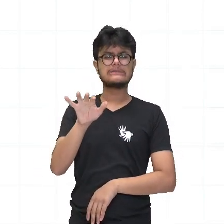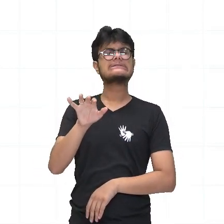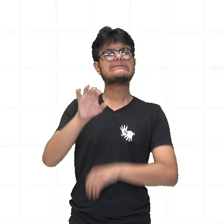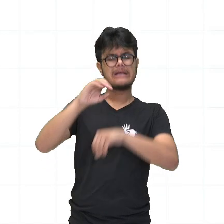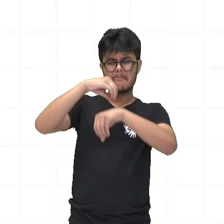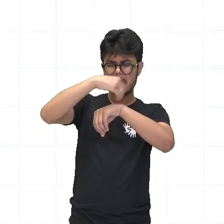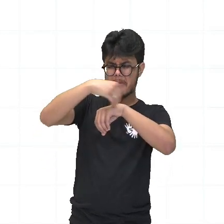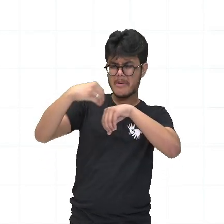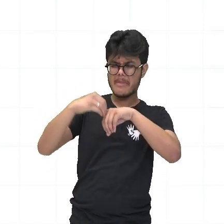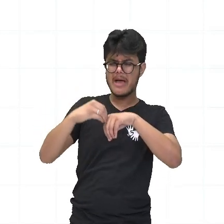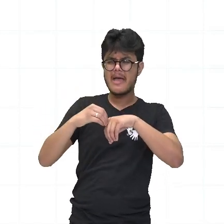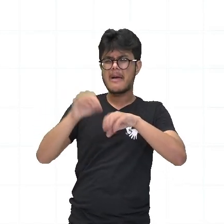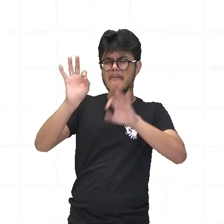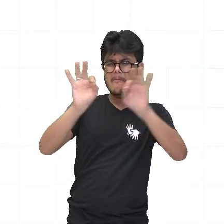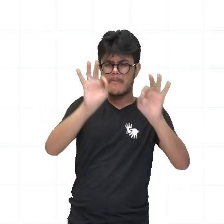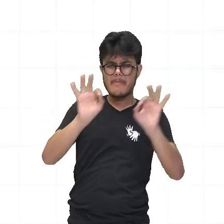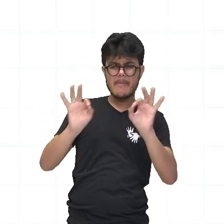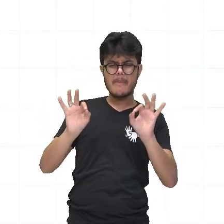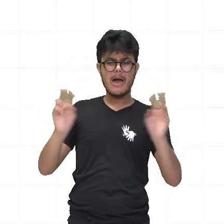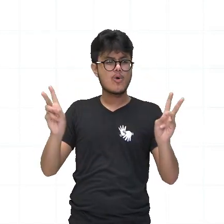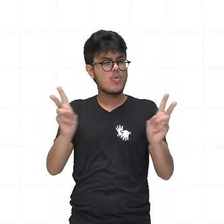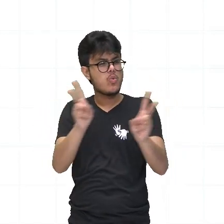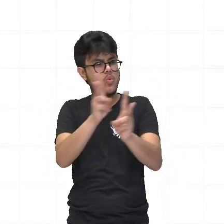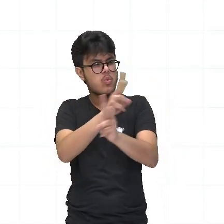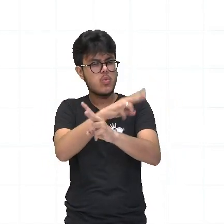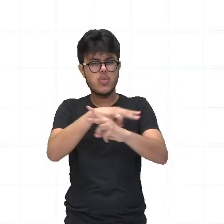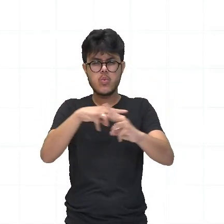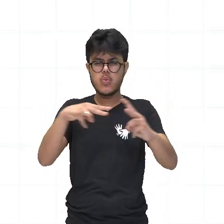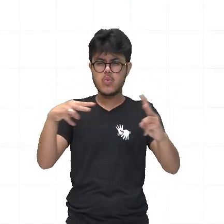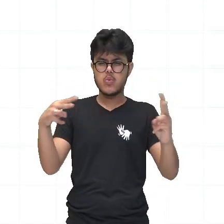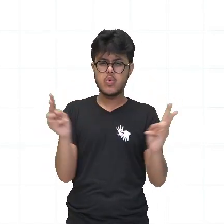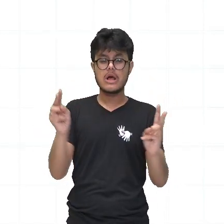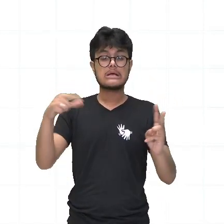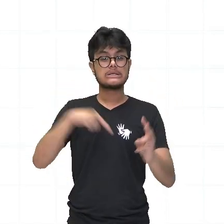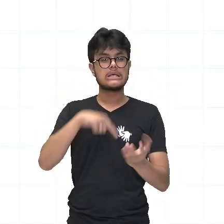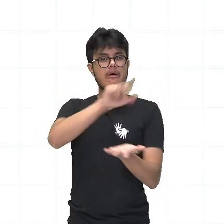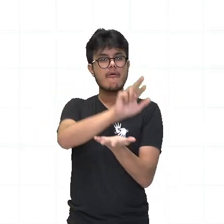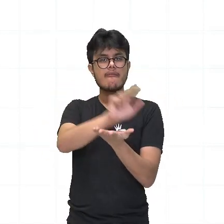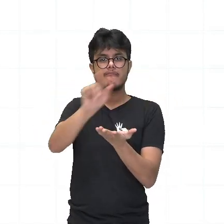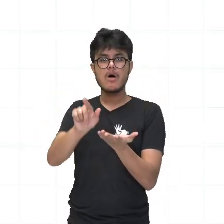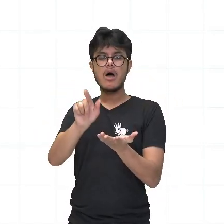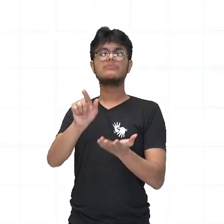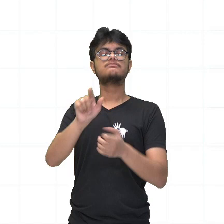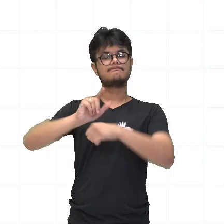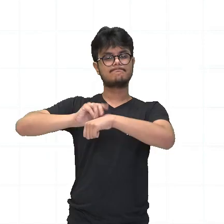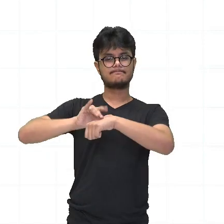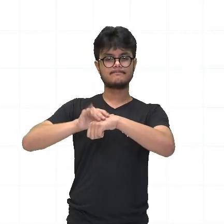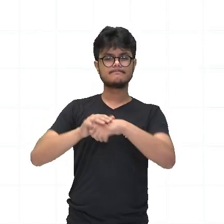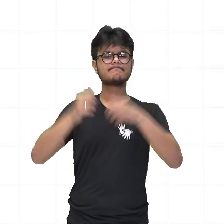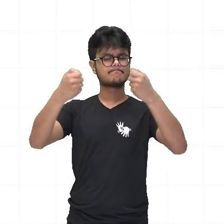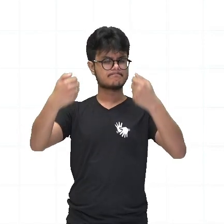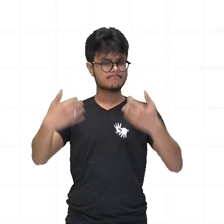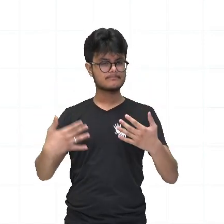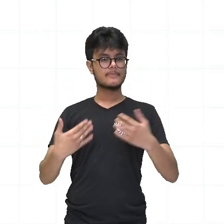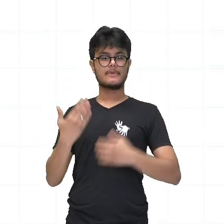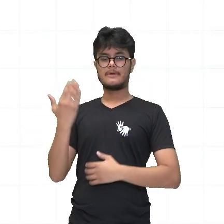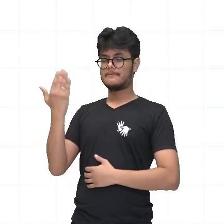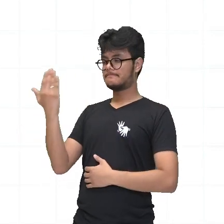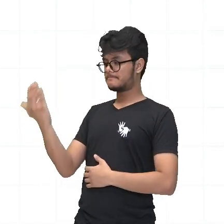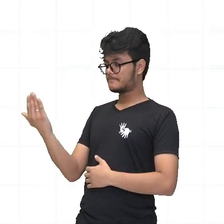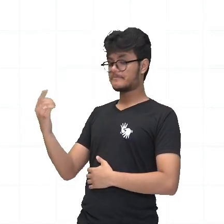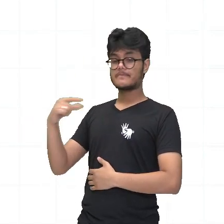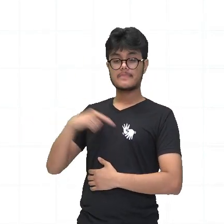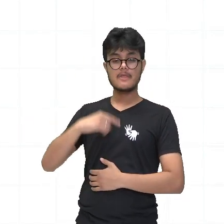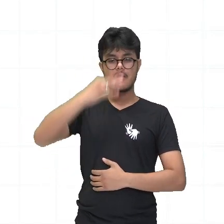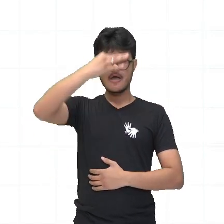no ar. E aí nós temos várias doenças e nós vamos comentar algumas. Sobre a gripe, é